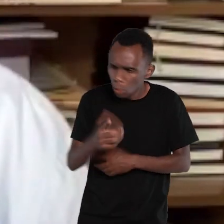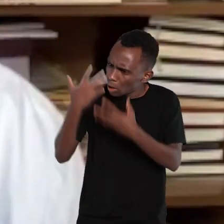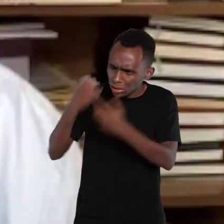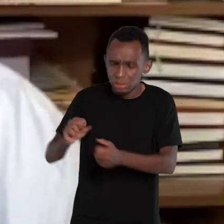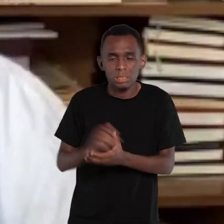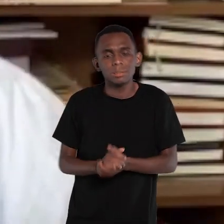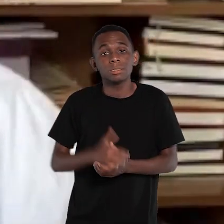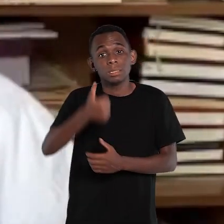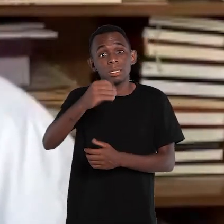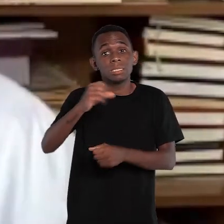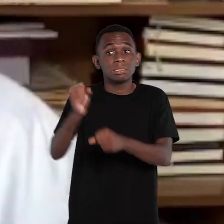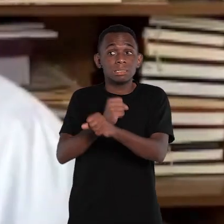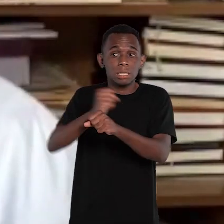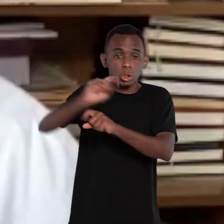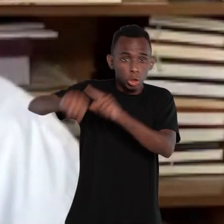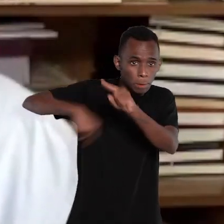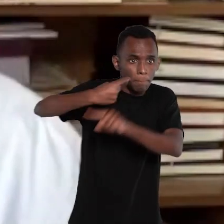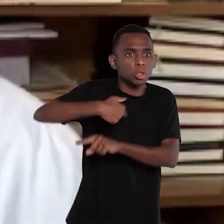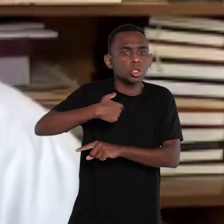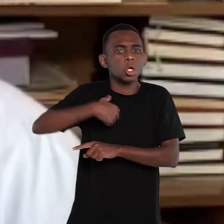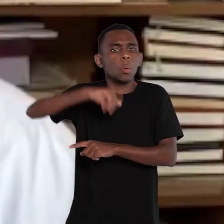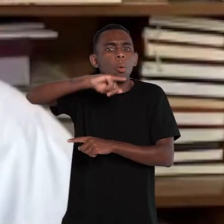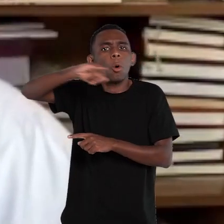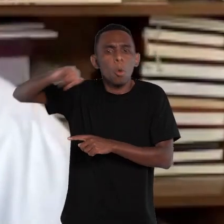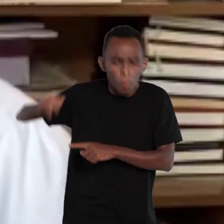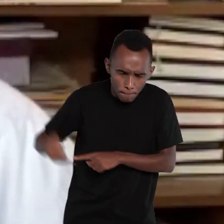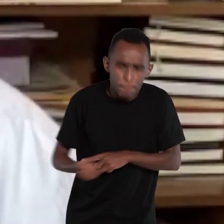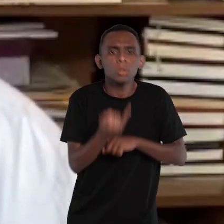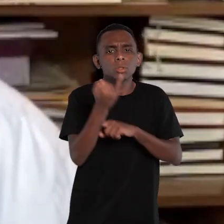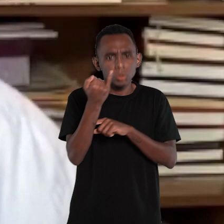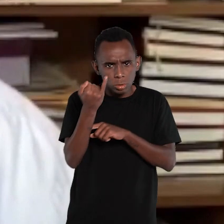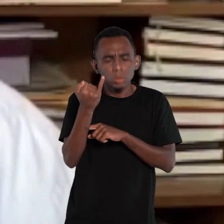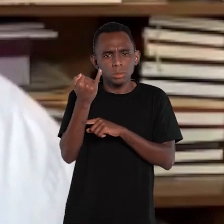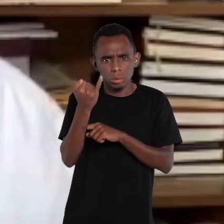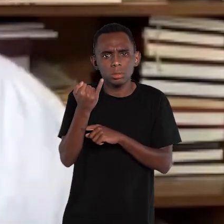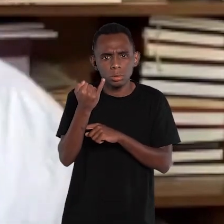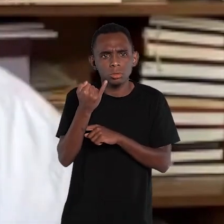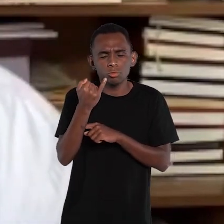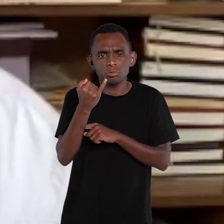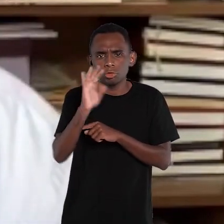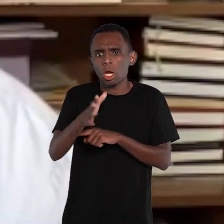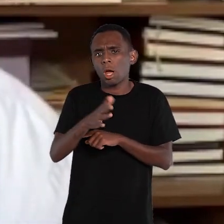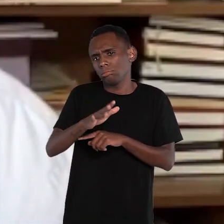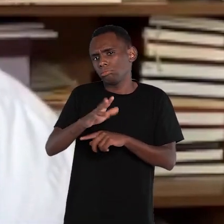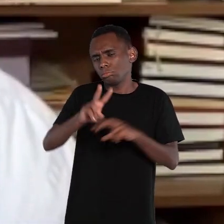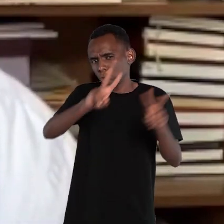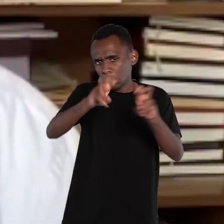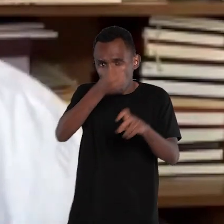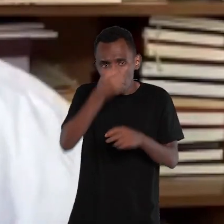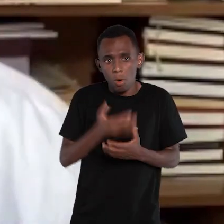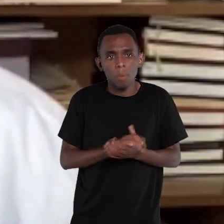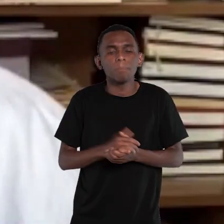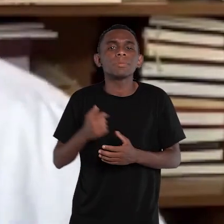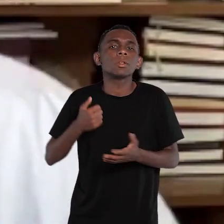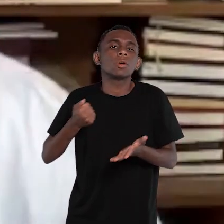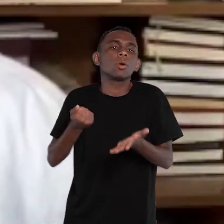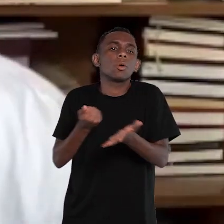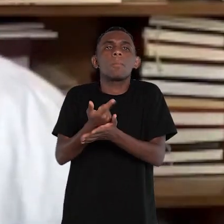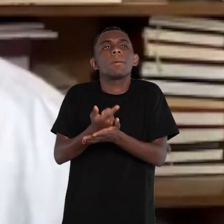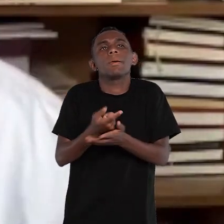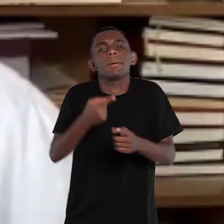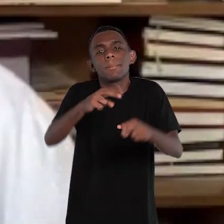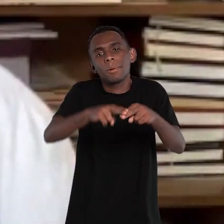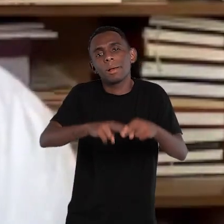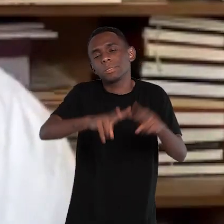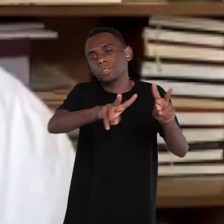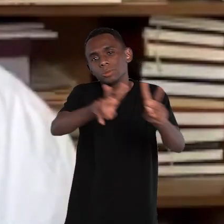título. 10 anos depois, eu tive a oportunidade de perguntar para o Rubem, porque daí era um título consagrado. Aí as pessoas falavam: comprei o livro